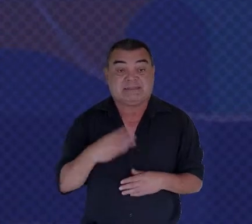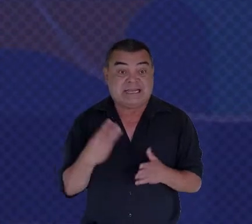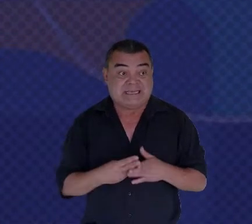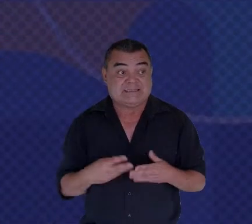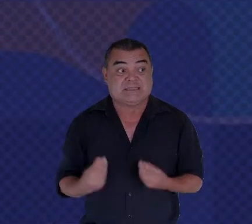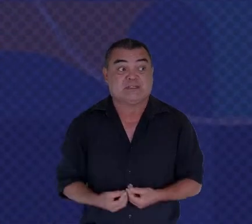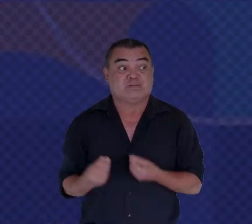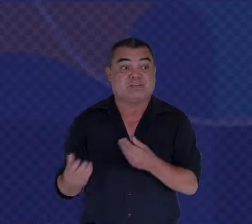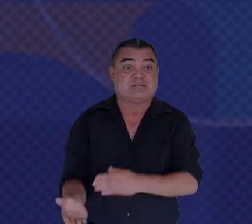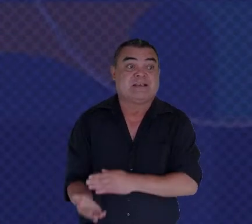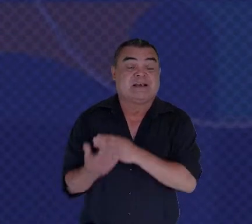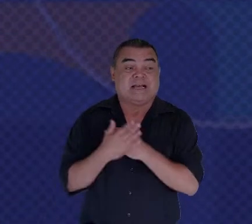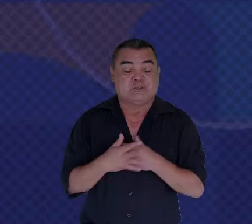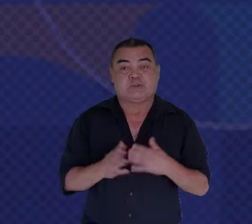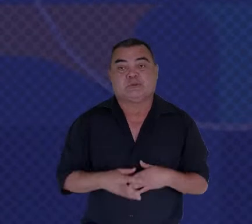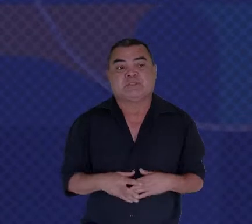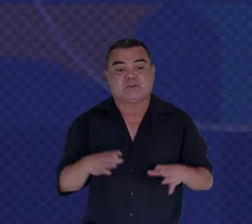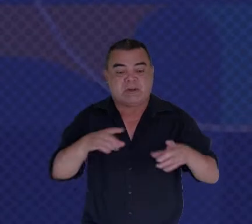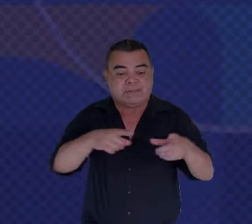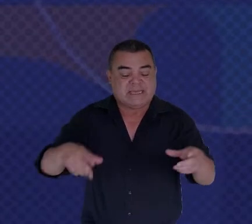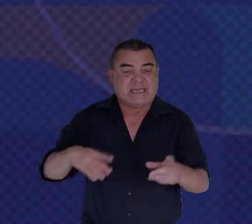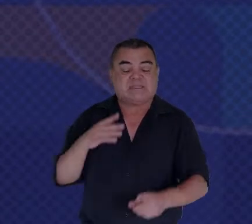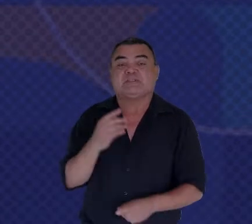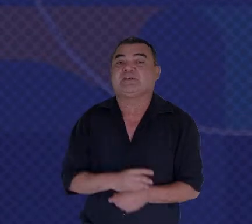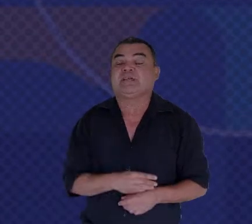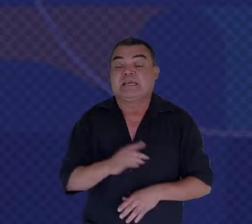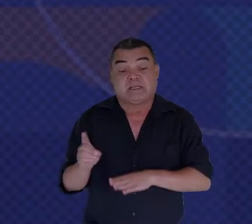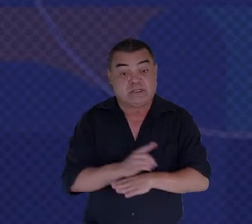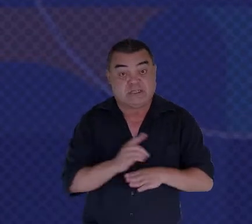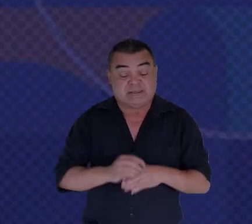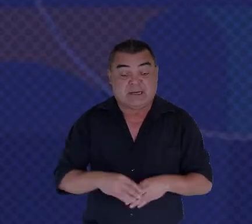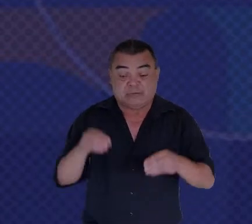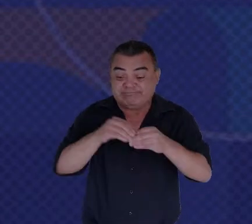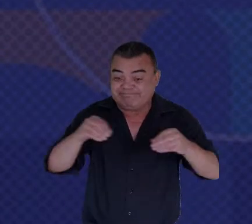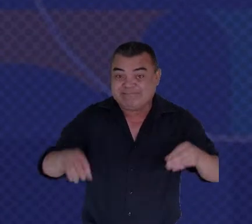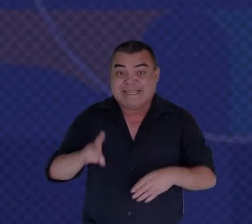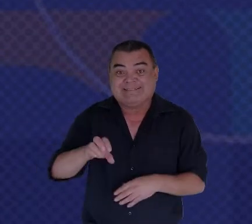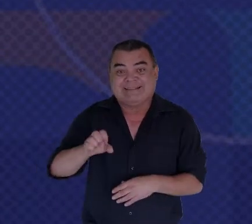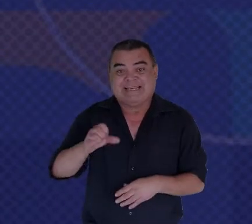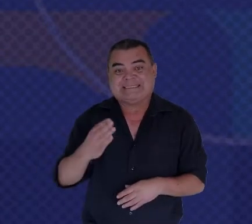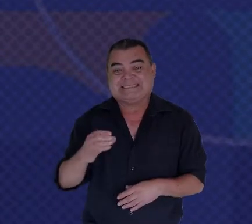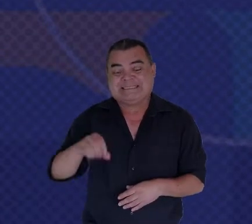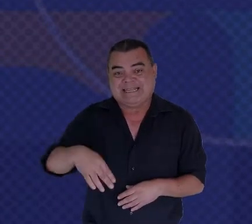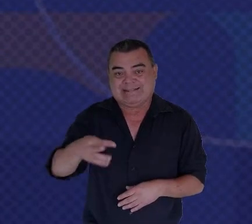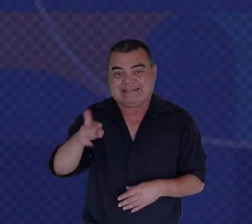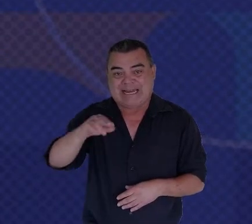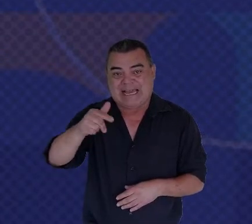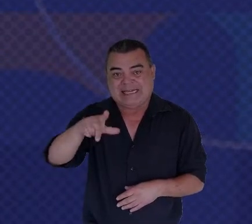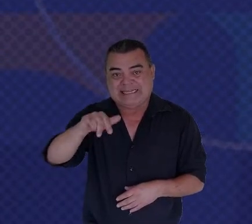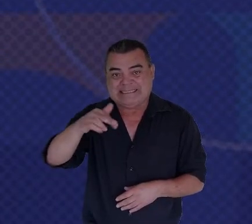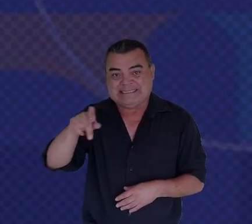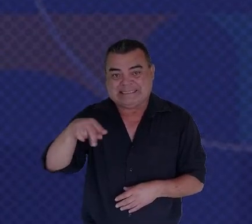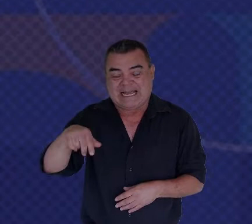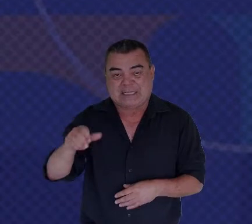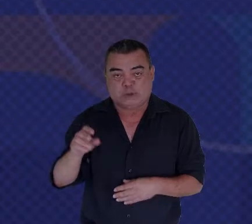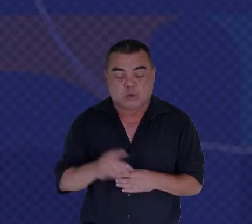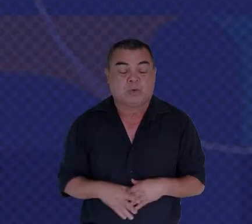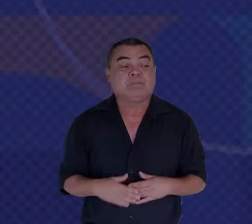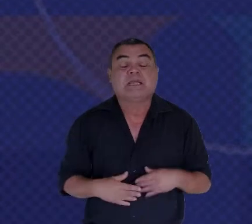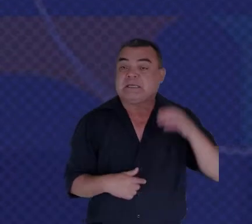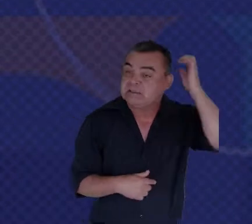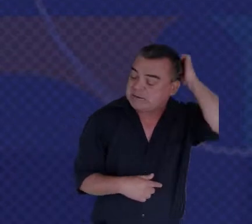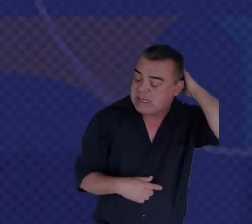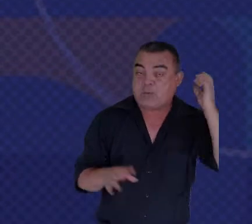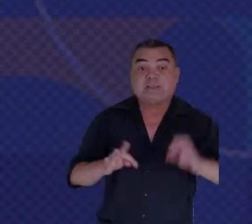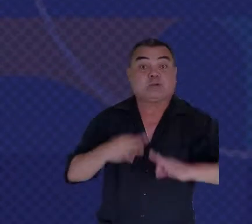ambiente digital muito mais de Centralizado muito mais transparente além disso a tecnologia